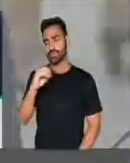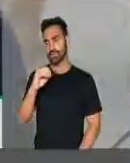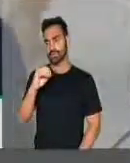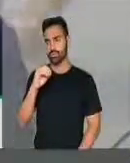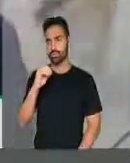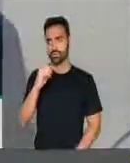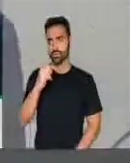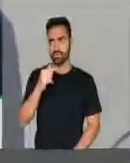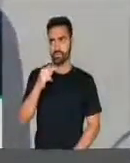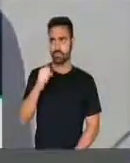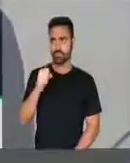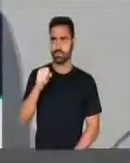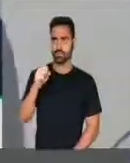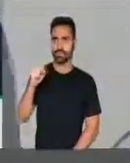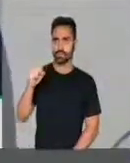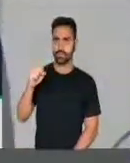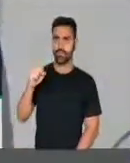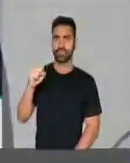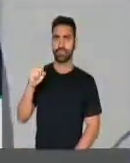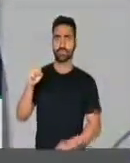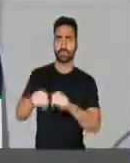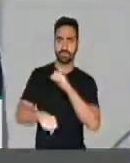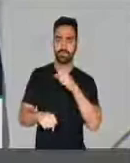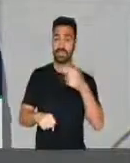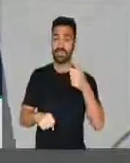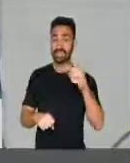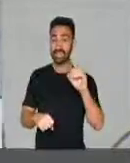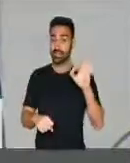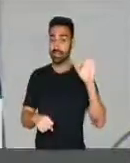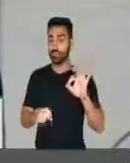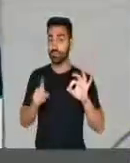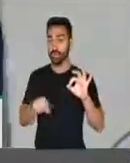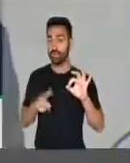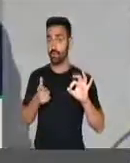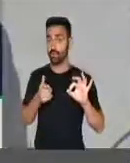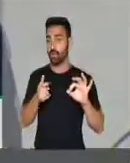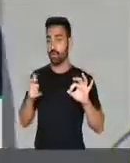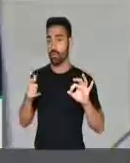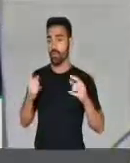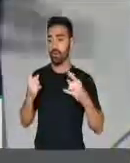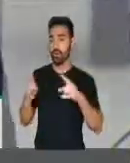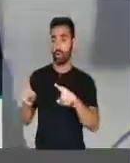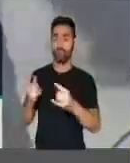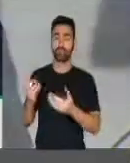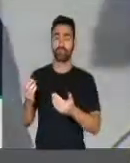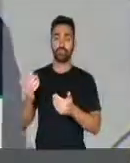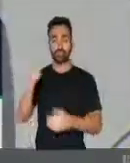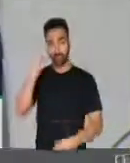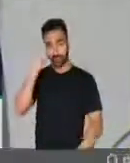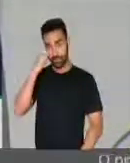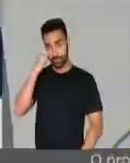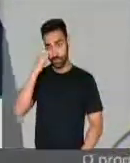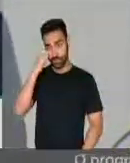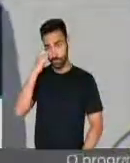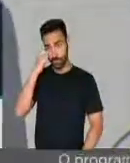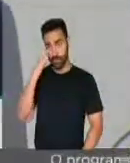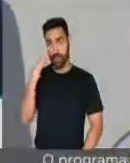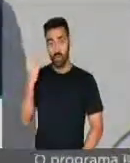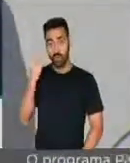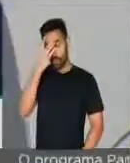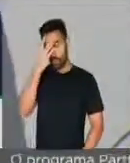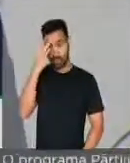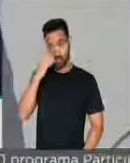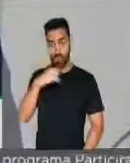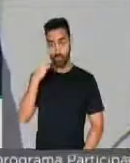700.870 homicídios, 70% por arma de fogo contra jovens negros. Um brasileiro é